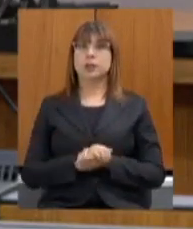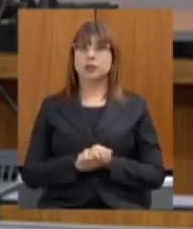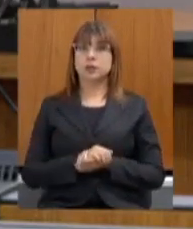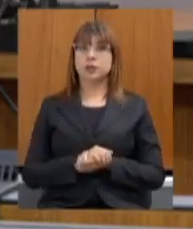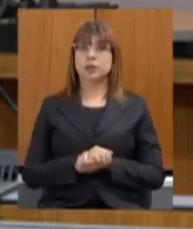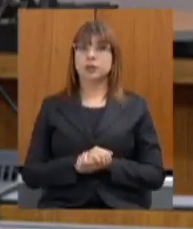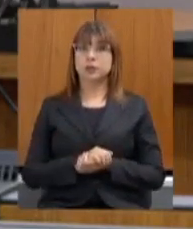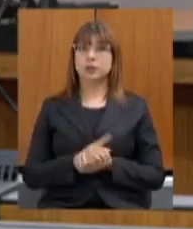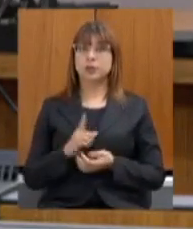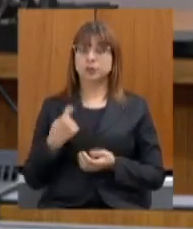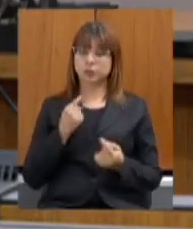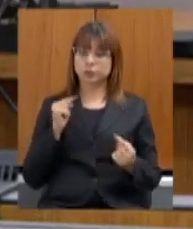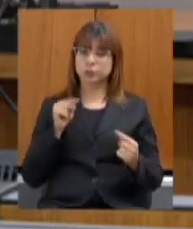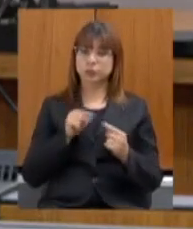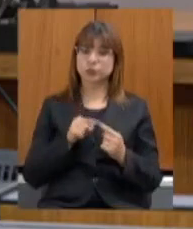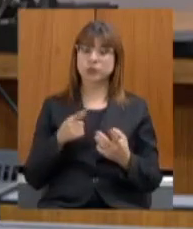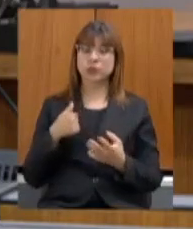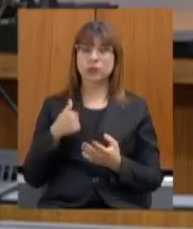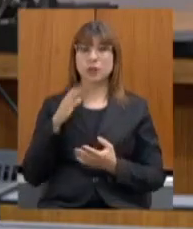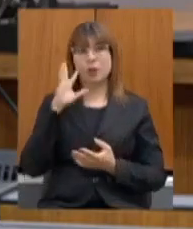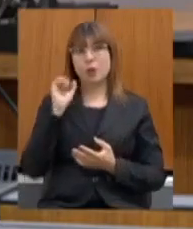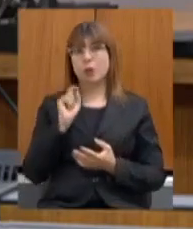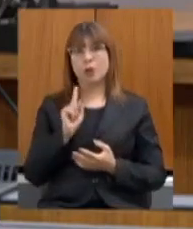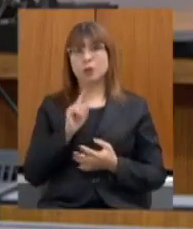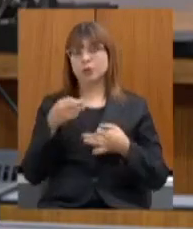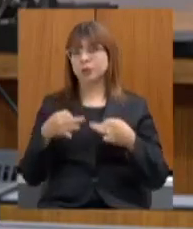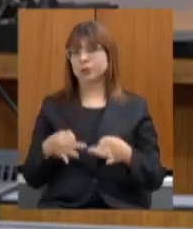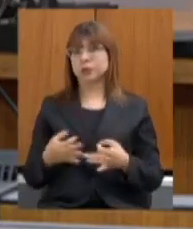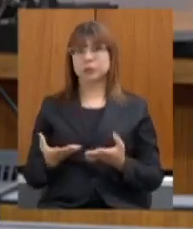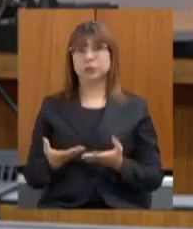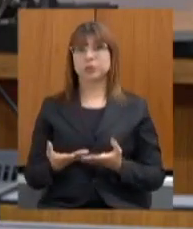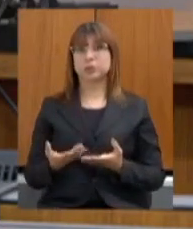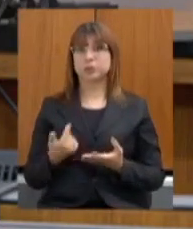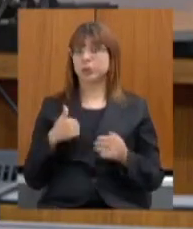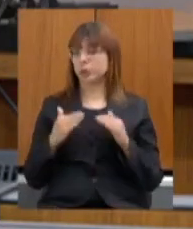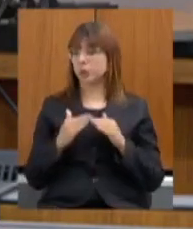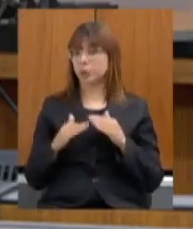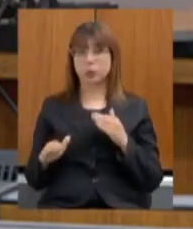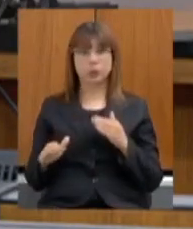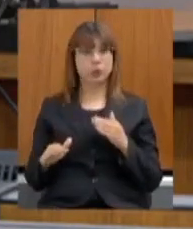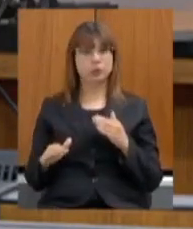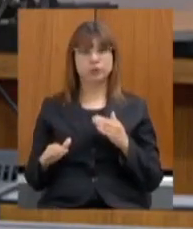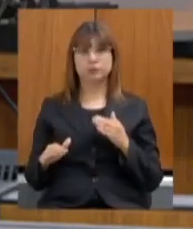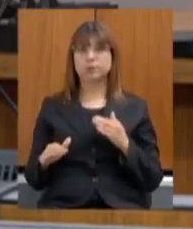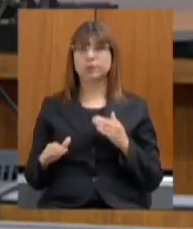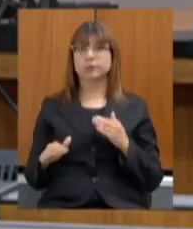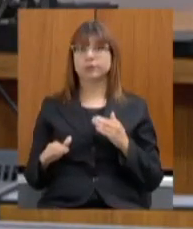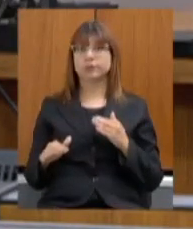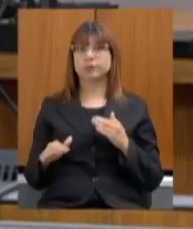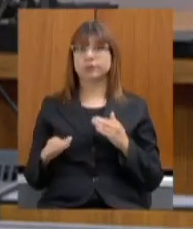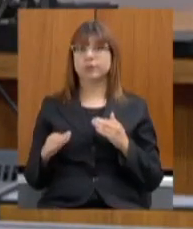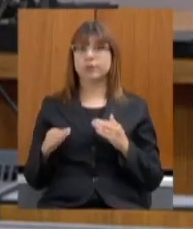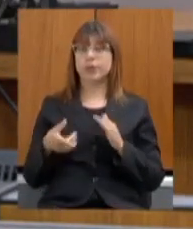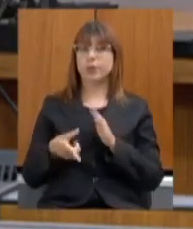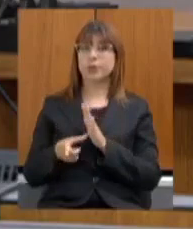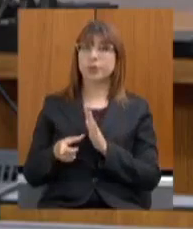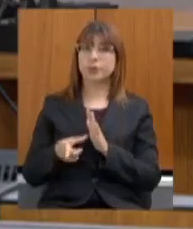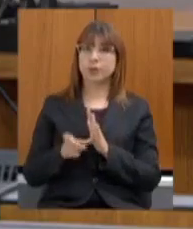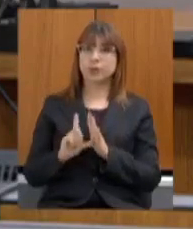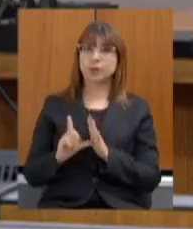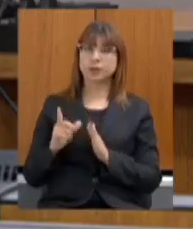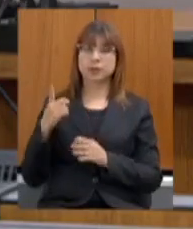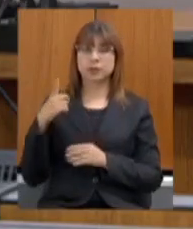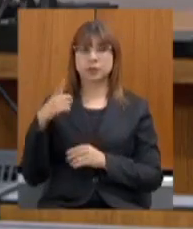propositivo. Não achei correto, não concordo com a avaliação feita por colega parlamentar